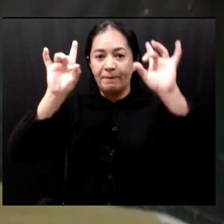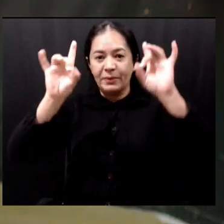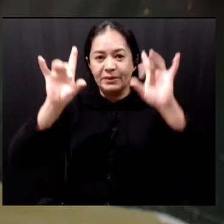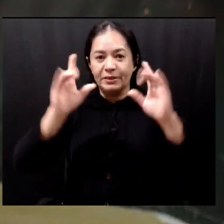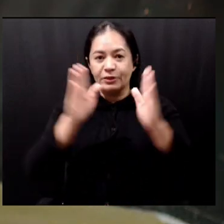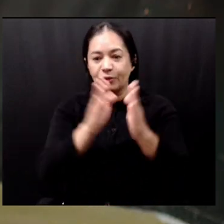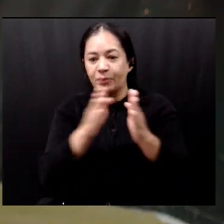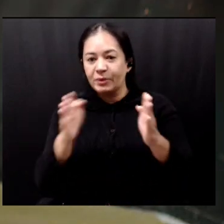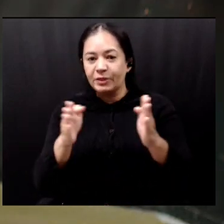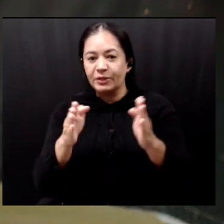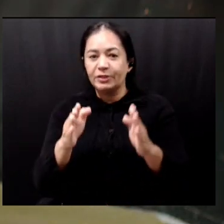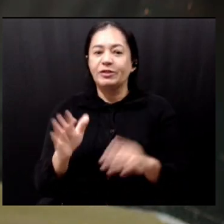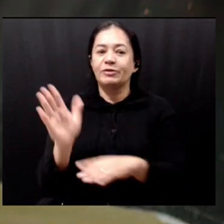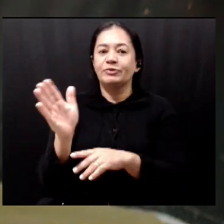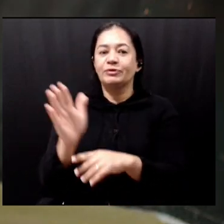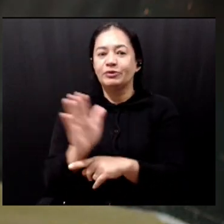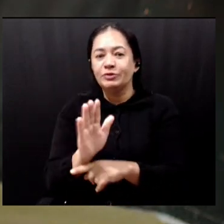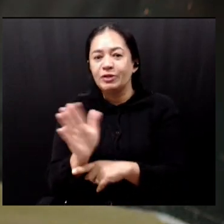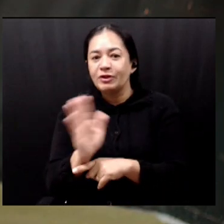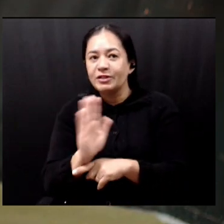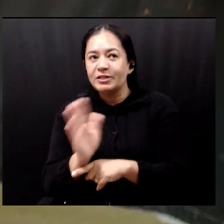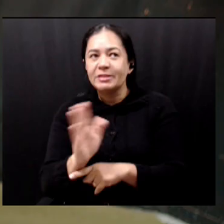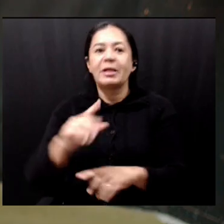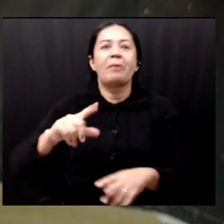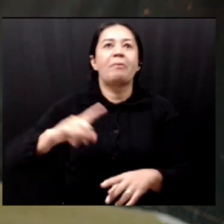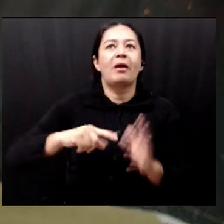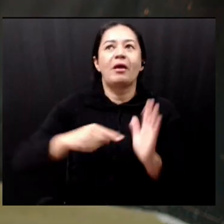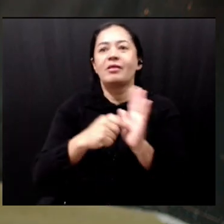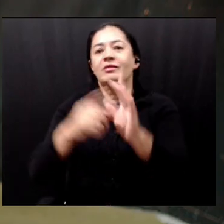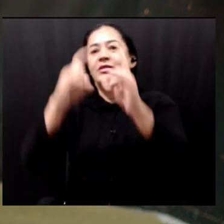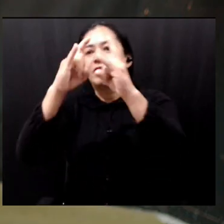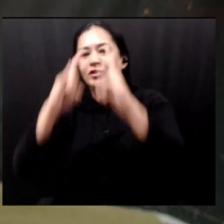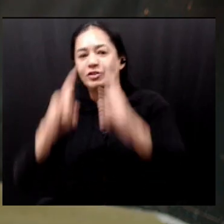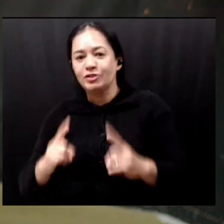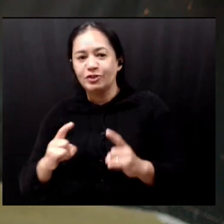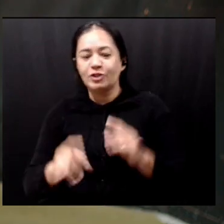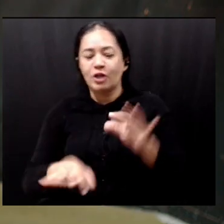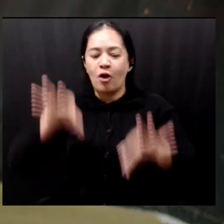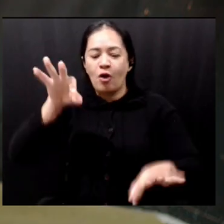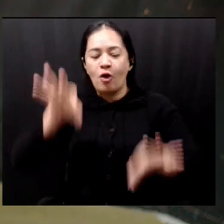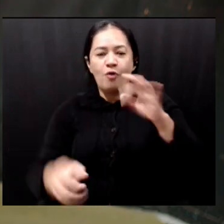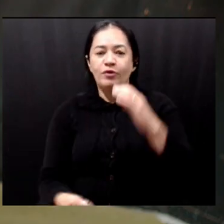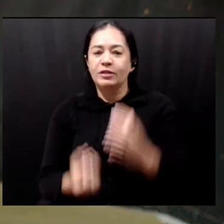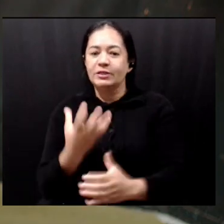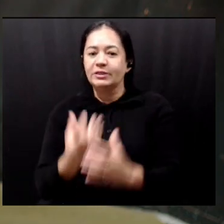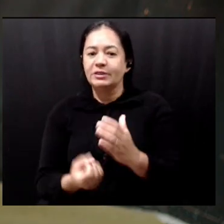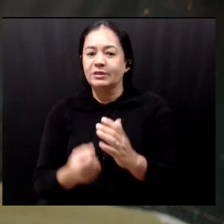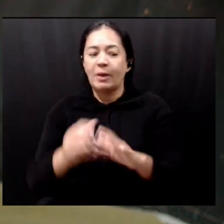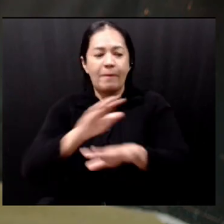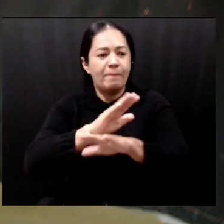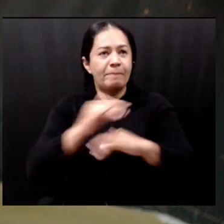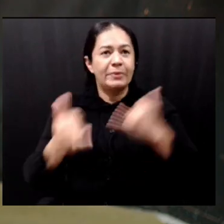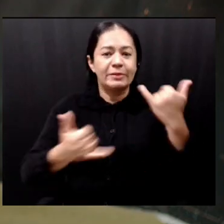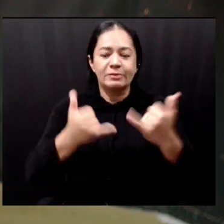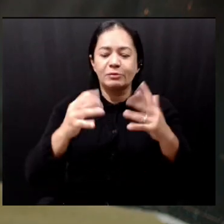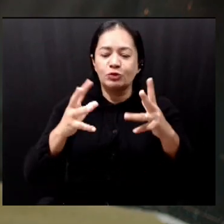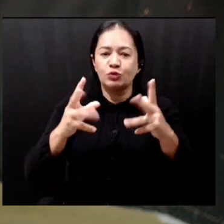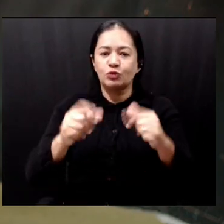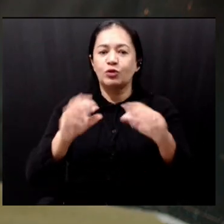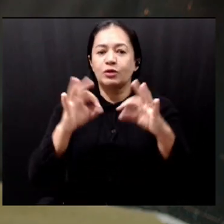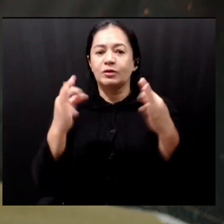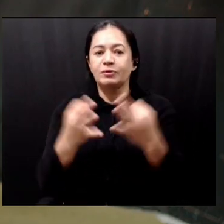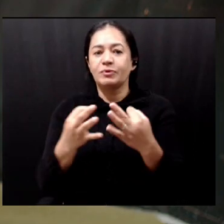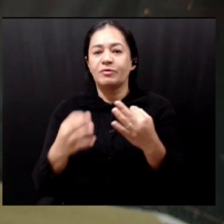ao ar livre, apresentação de circo, oficinas criativas, brincadeiras para toda a família. As atividades vão até o dia 29,